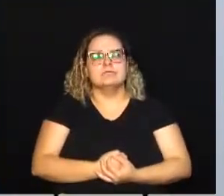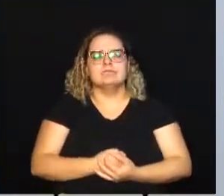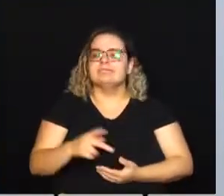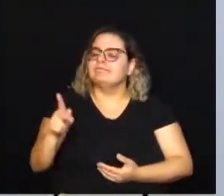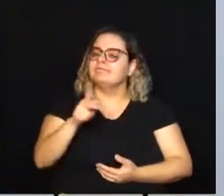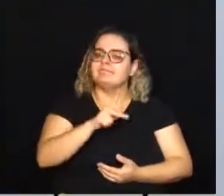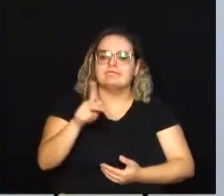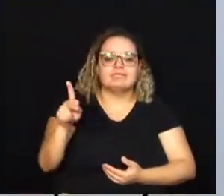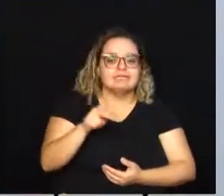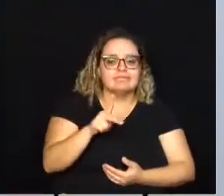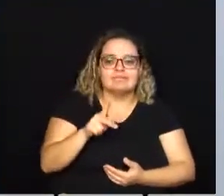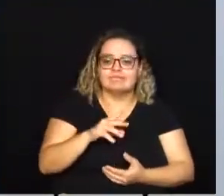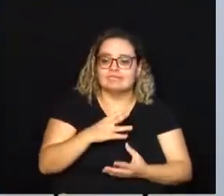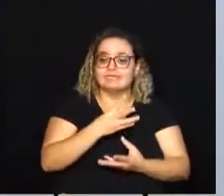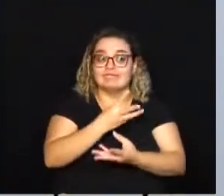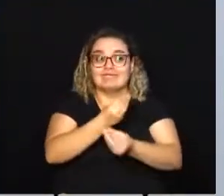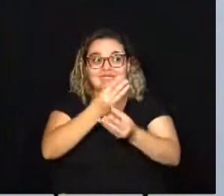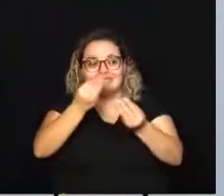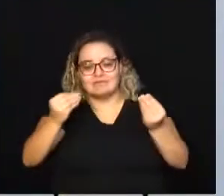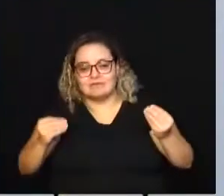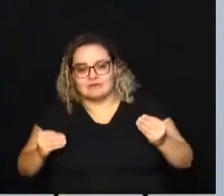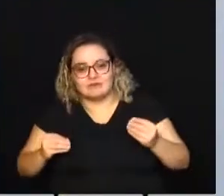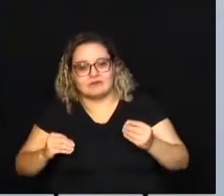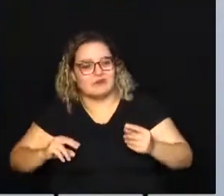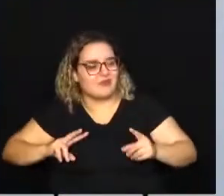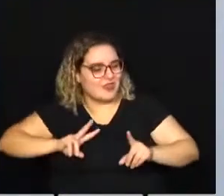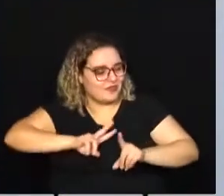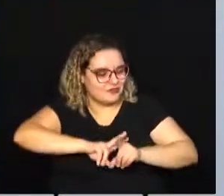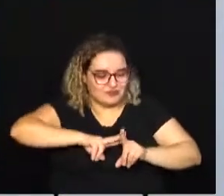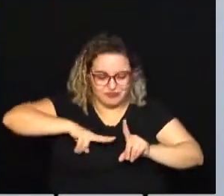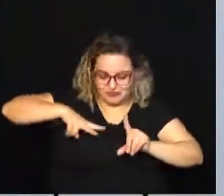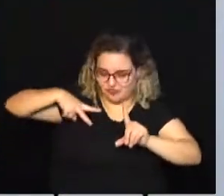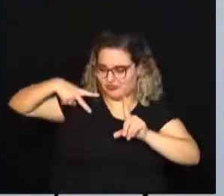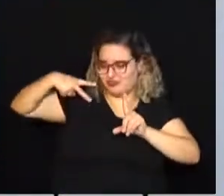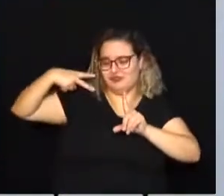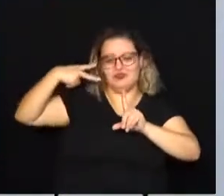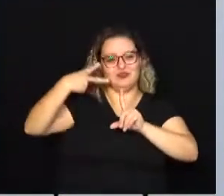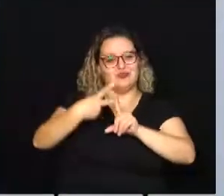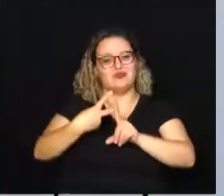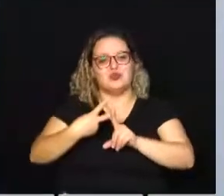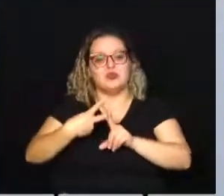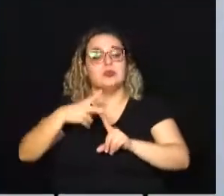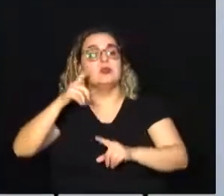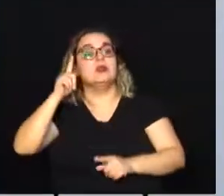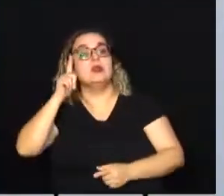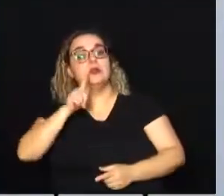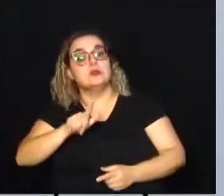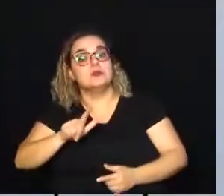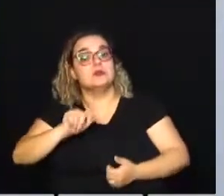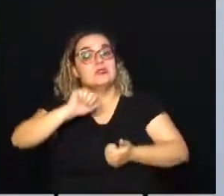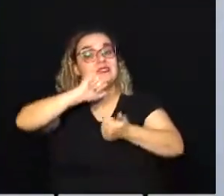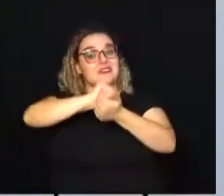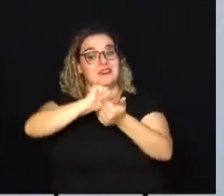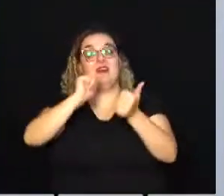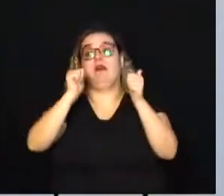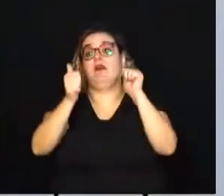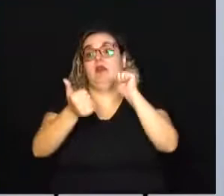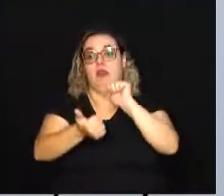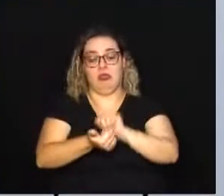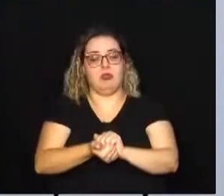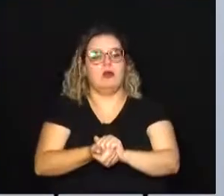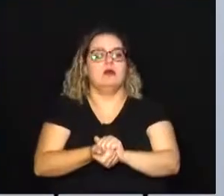professores se desdobraram nesse período de pandemia e conseguiram se reinventar a partir